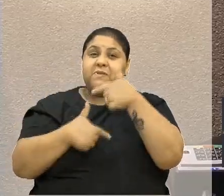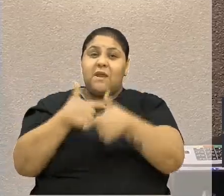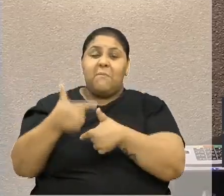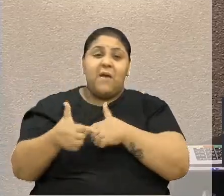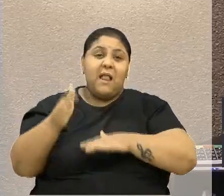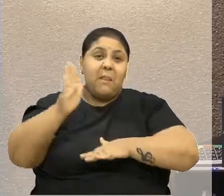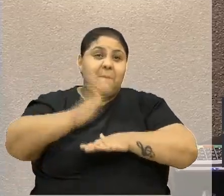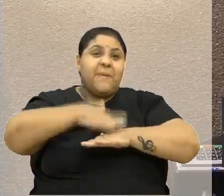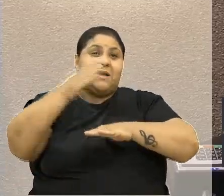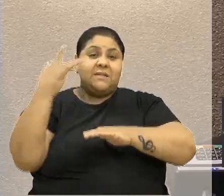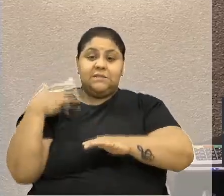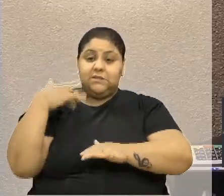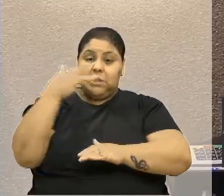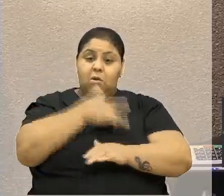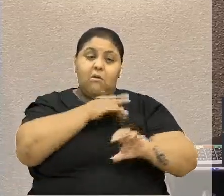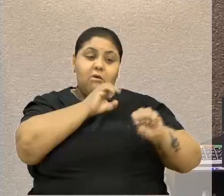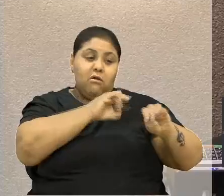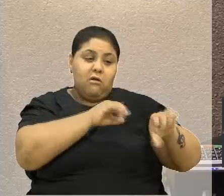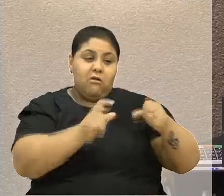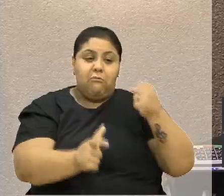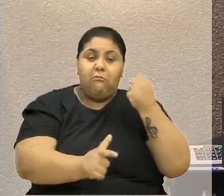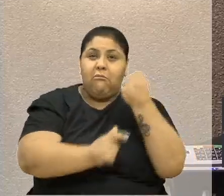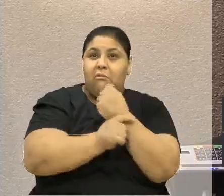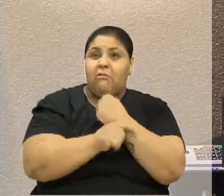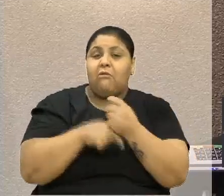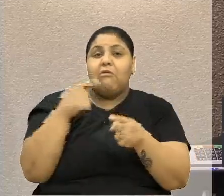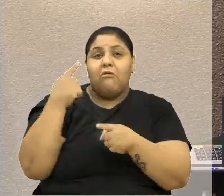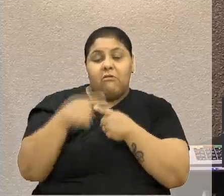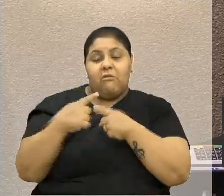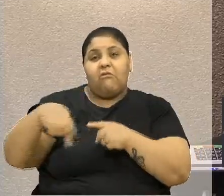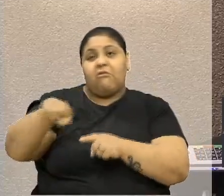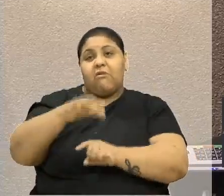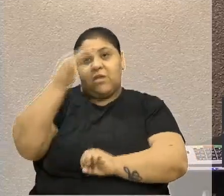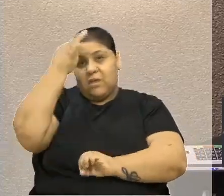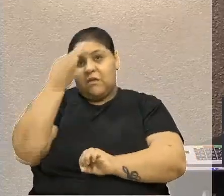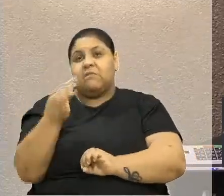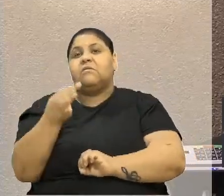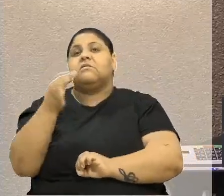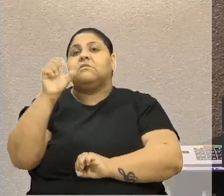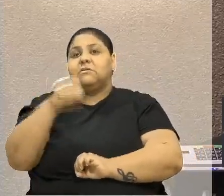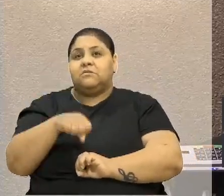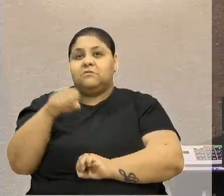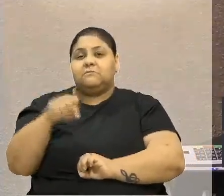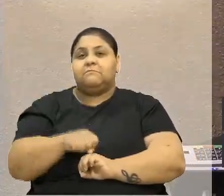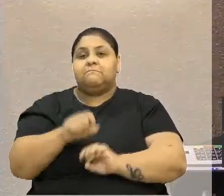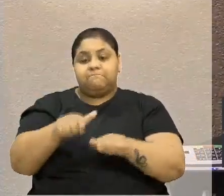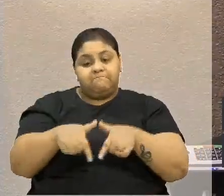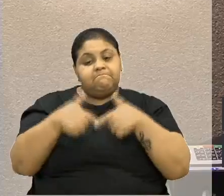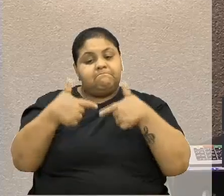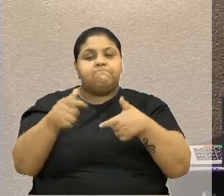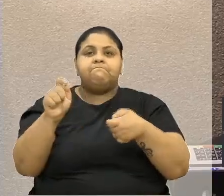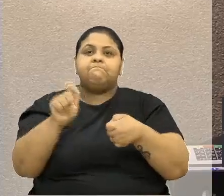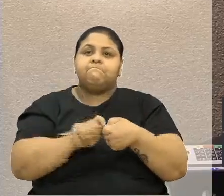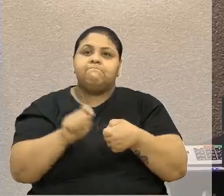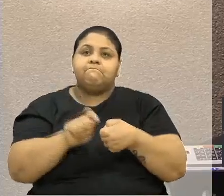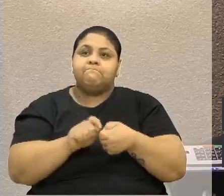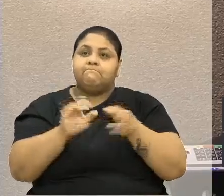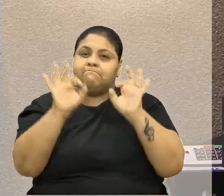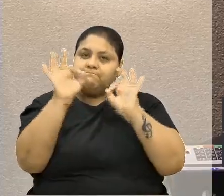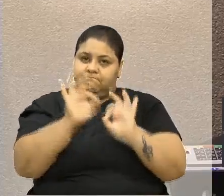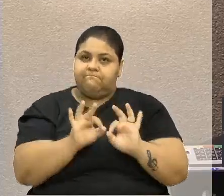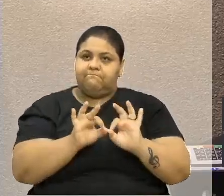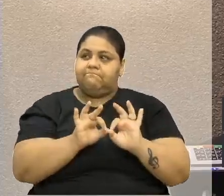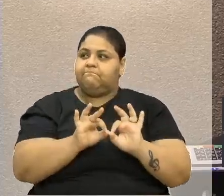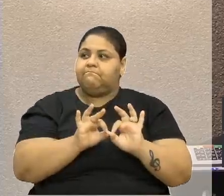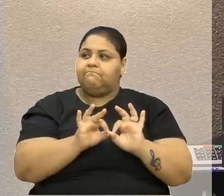de educação, de segurança, né? E aos poucos a gente entende, sim, que essas medidas serão feitas, serão adequadas, né? Cada